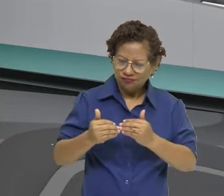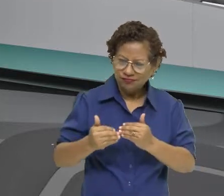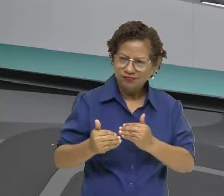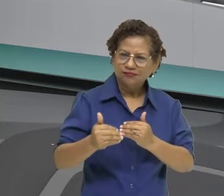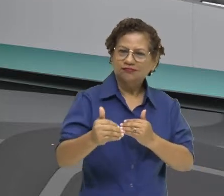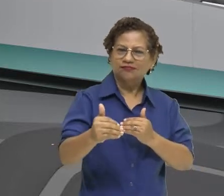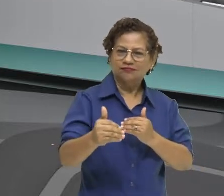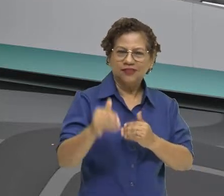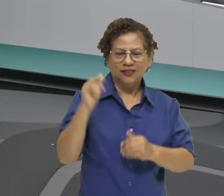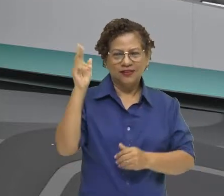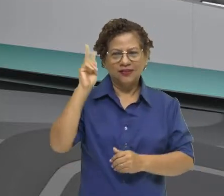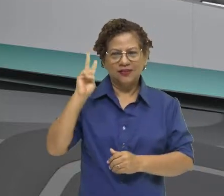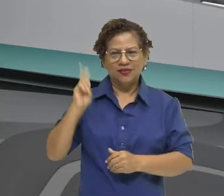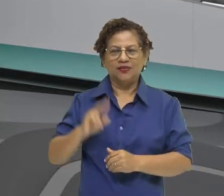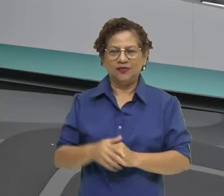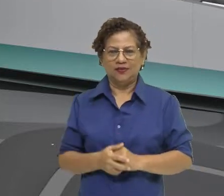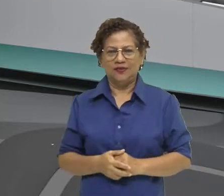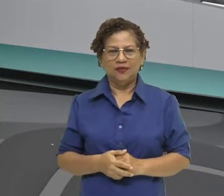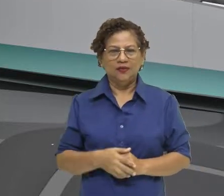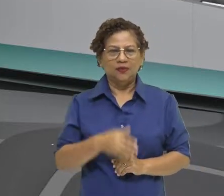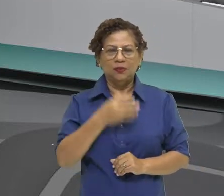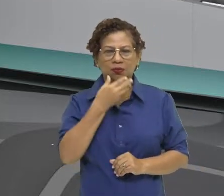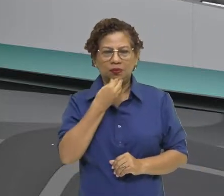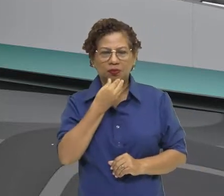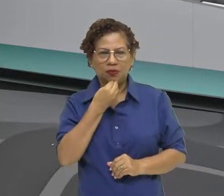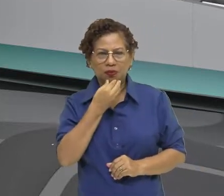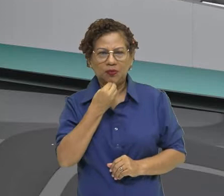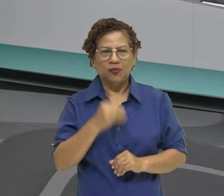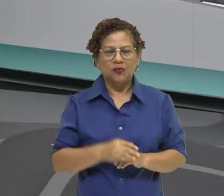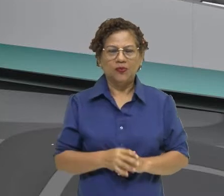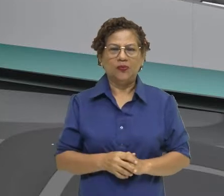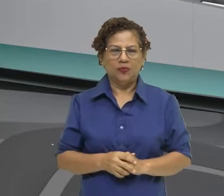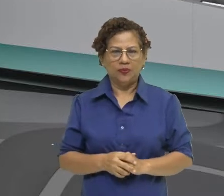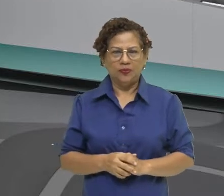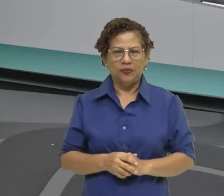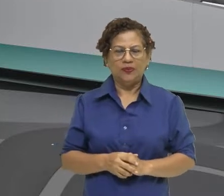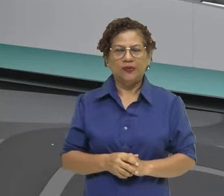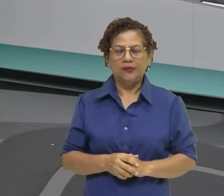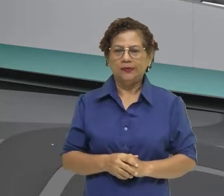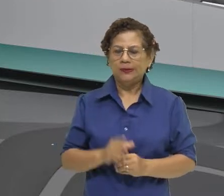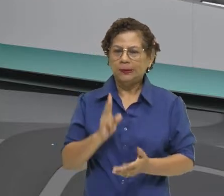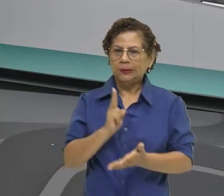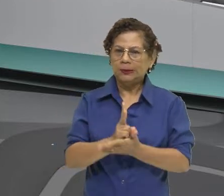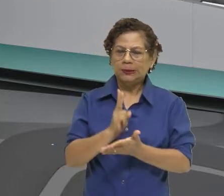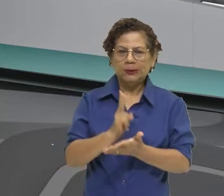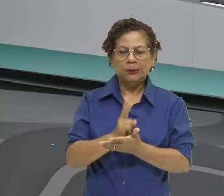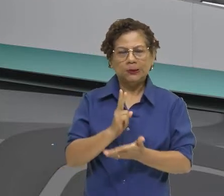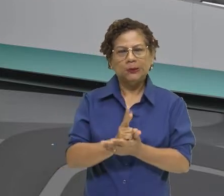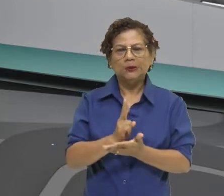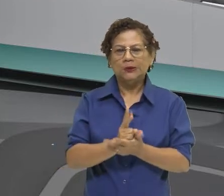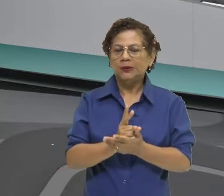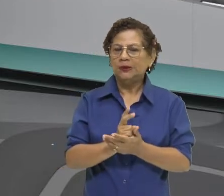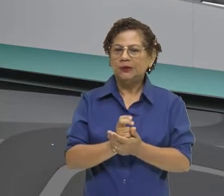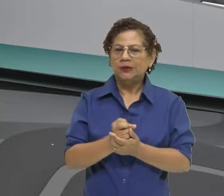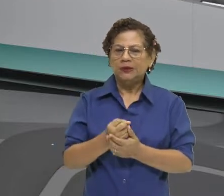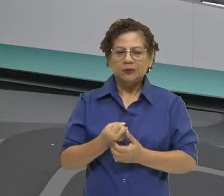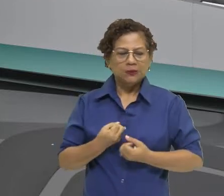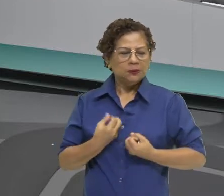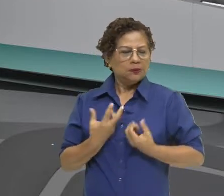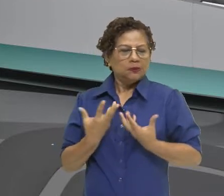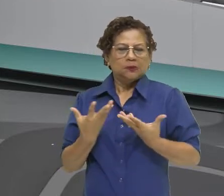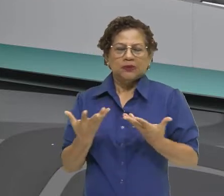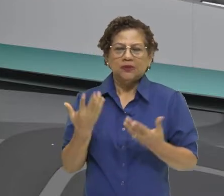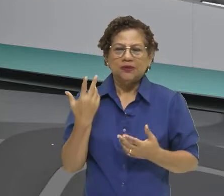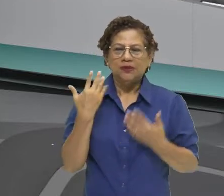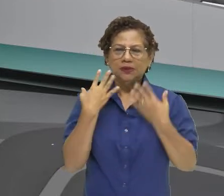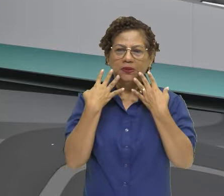da humanidade. O homem ele sempre teve a necessidade de se expressar artisticamente. Então, com o decorrer da história da humanidade,